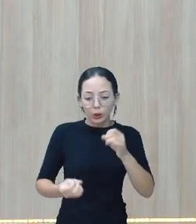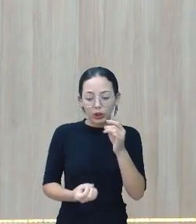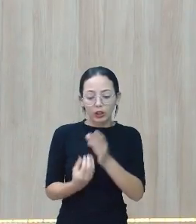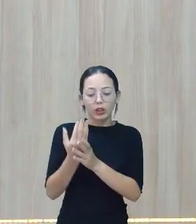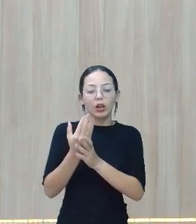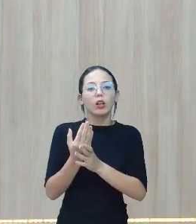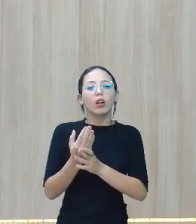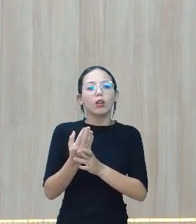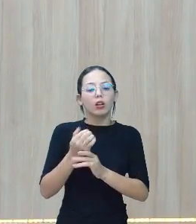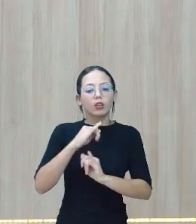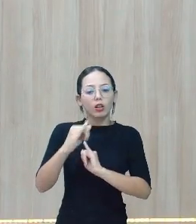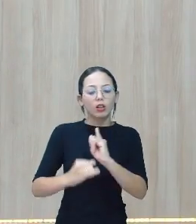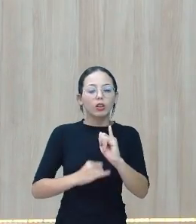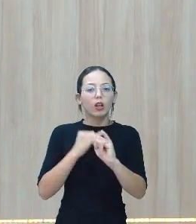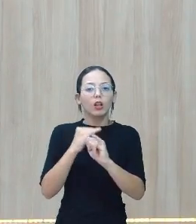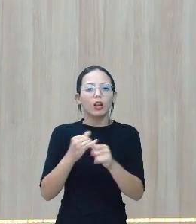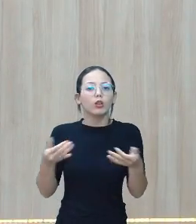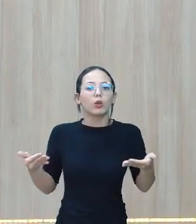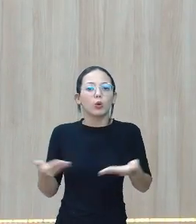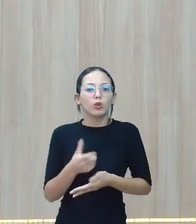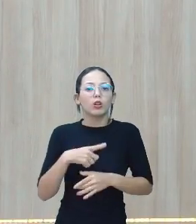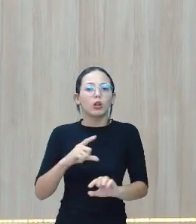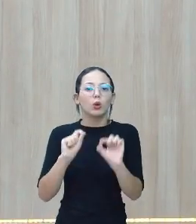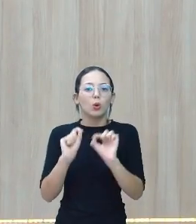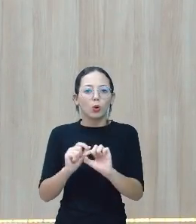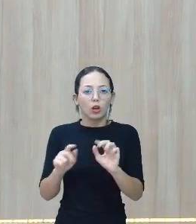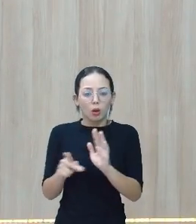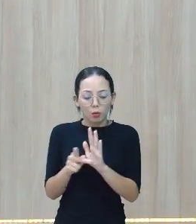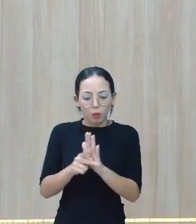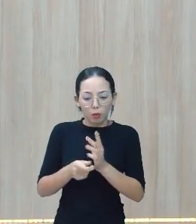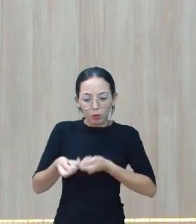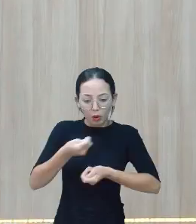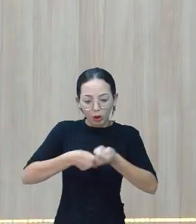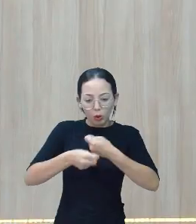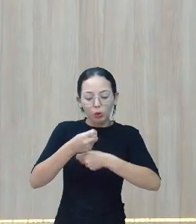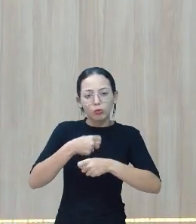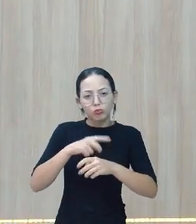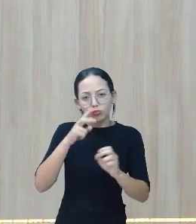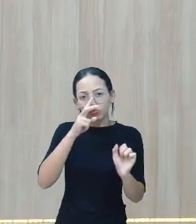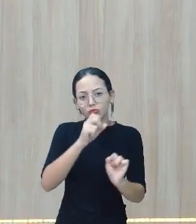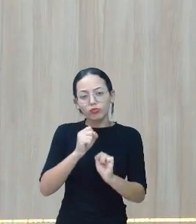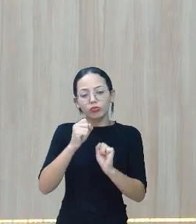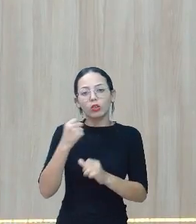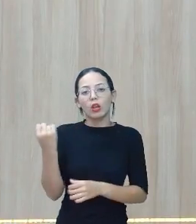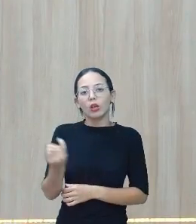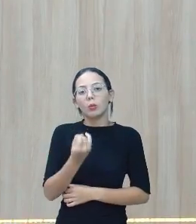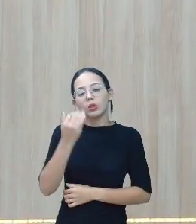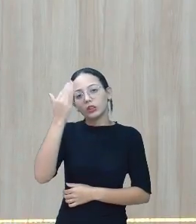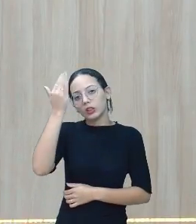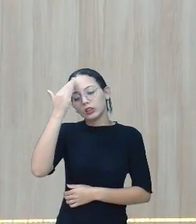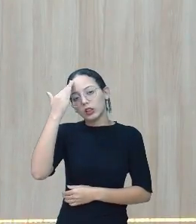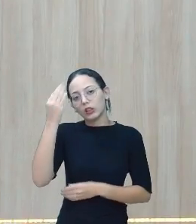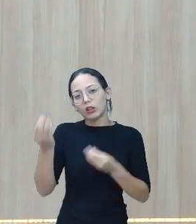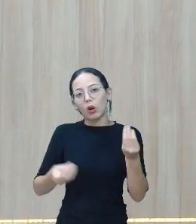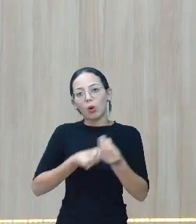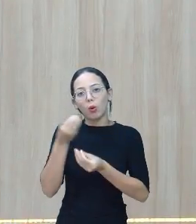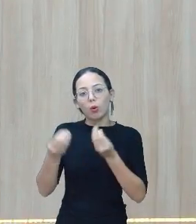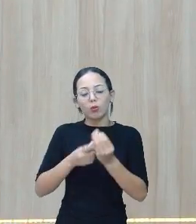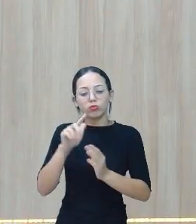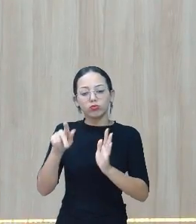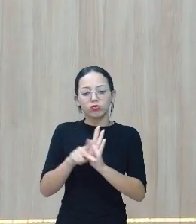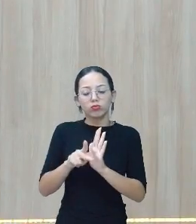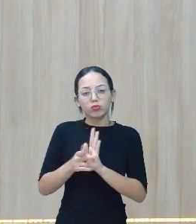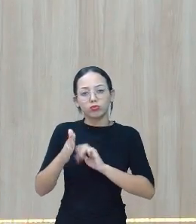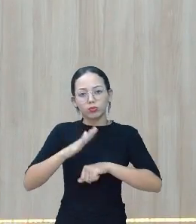elas compõem um bloco econômico muito forte e é importante que a gente compreenda um pouco como é essa